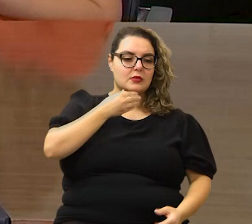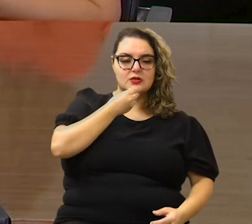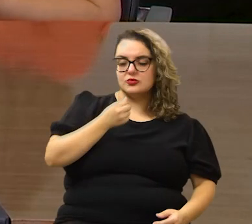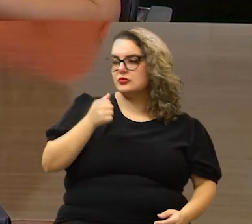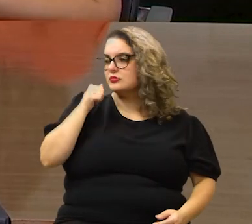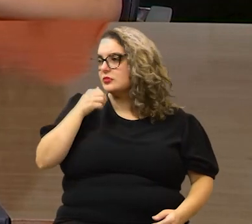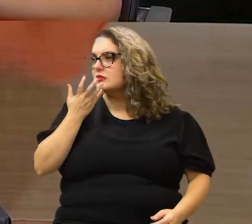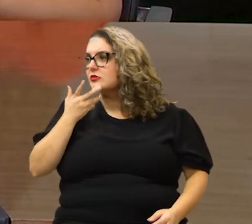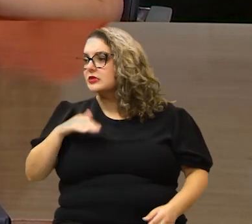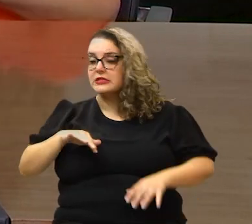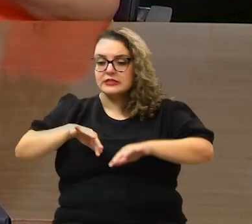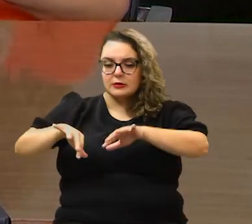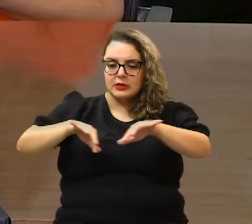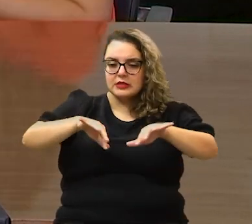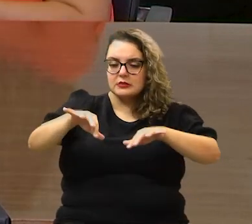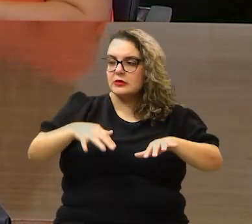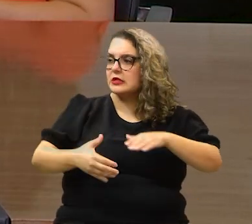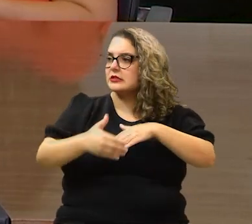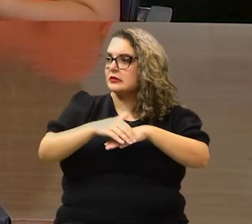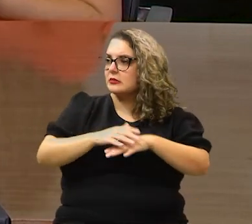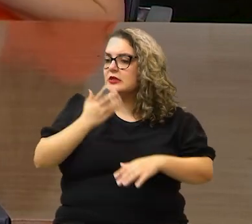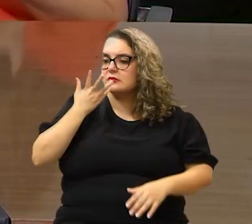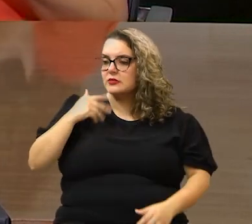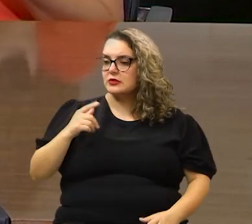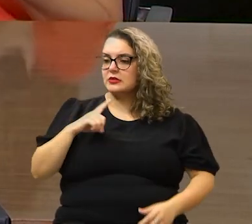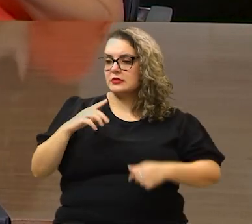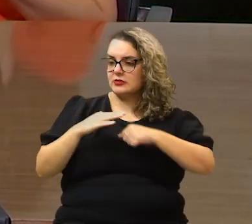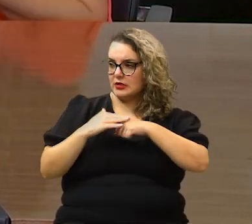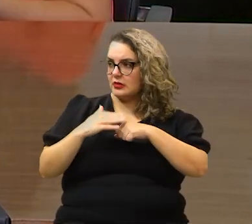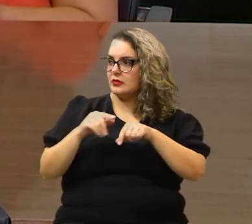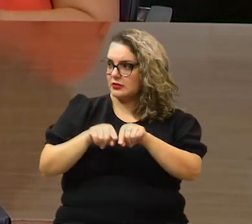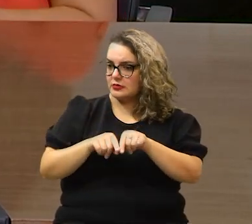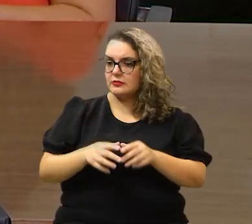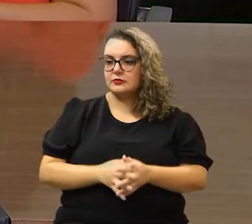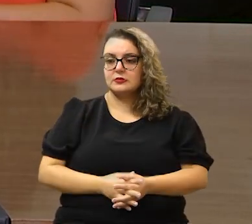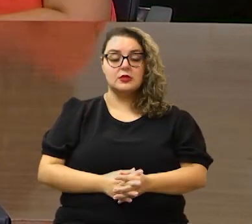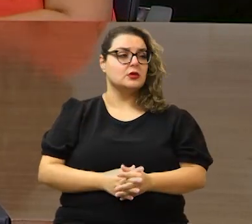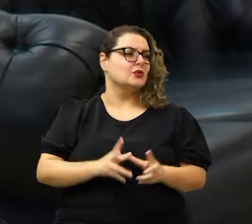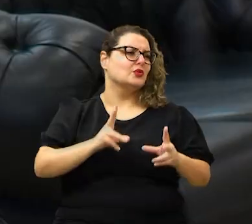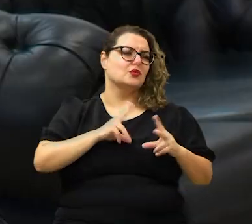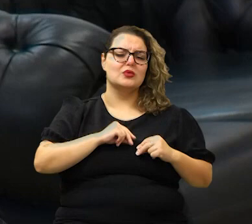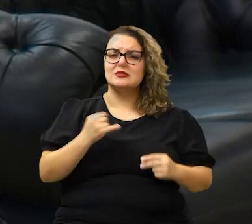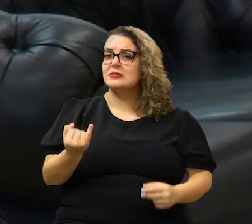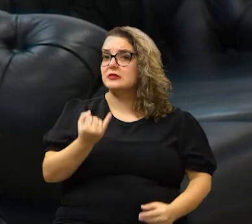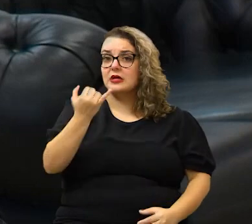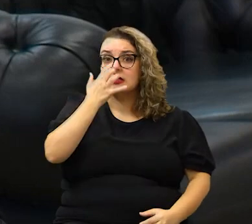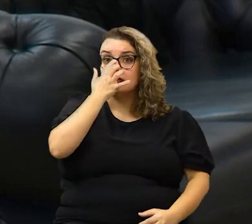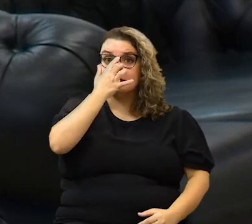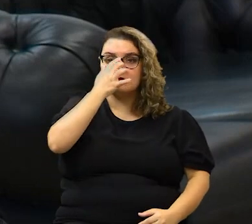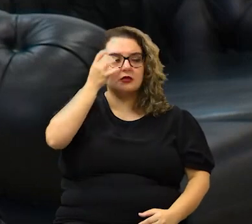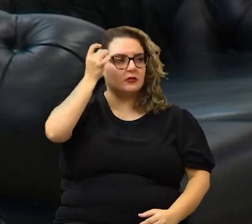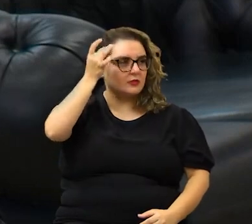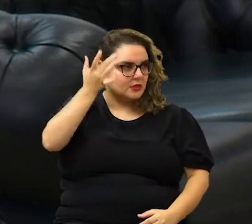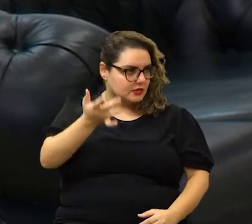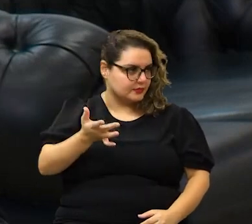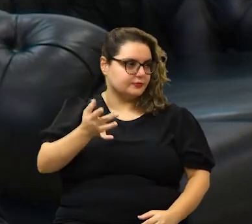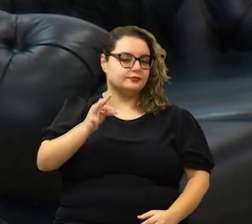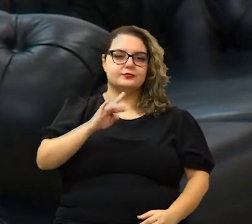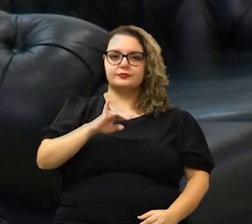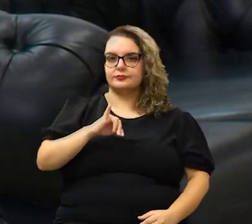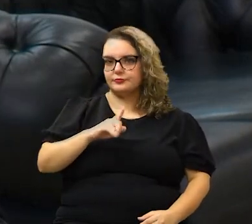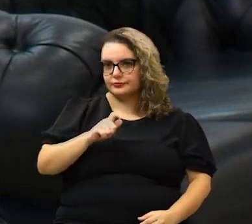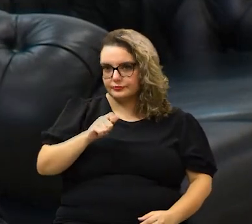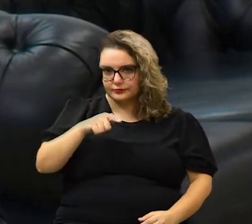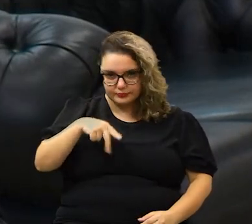masculina, feminina, infantil, sapato infantil, teve até esse carinho também, né? Nossa, isso é importante porque facilita